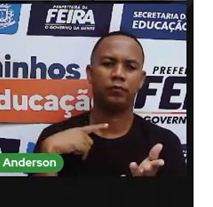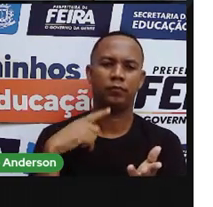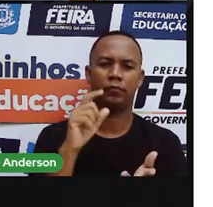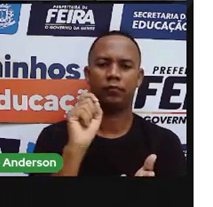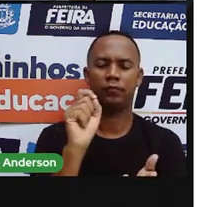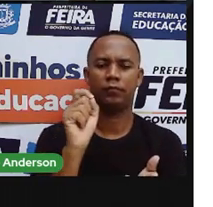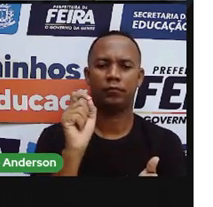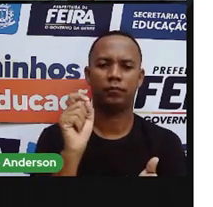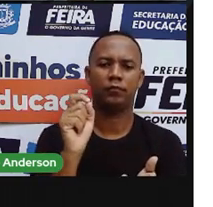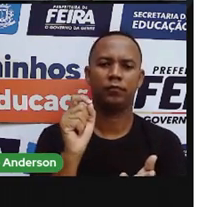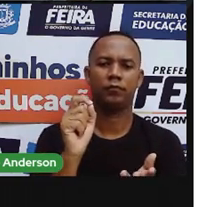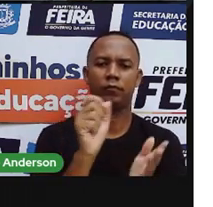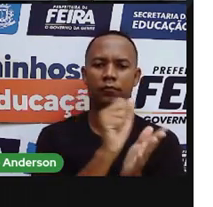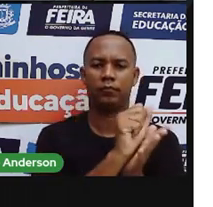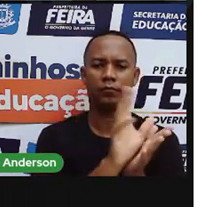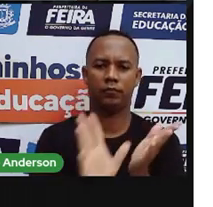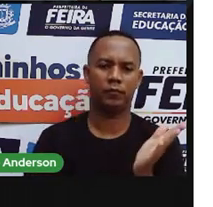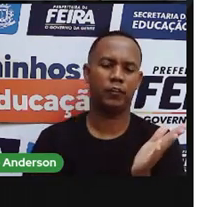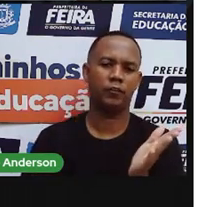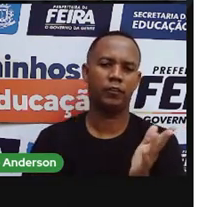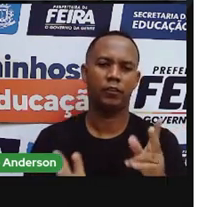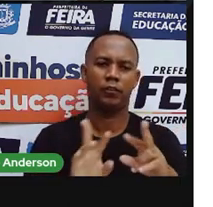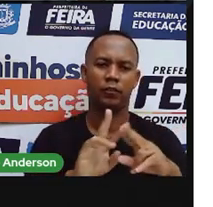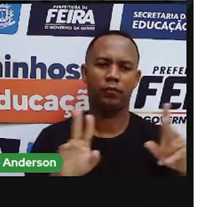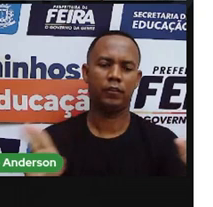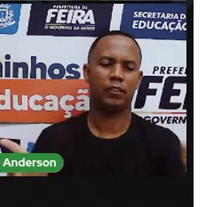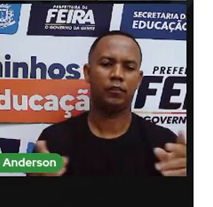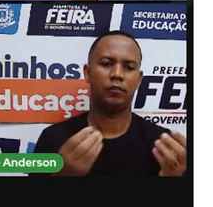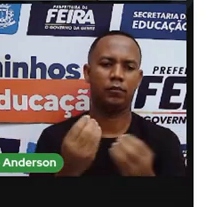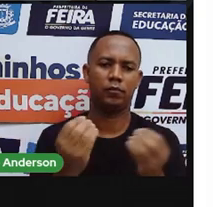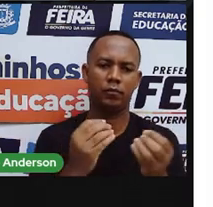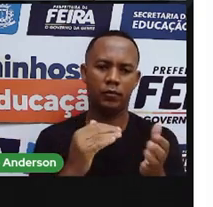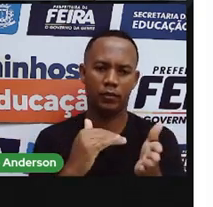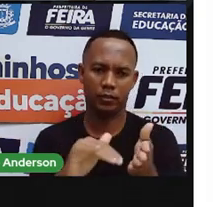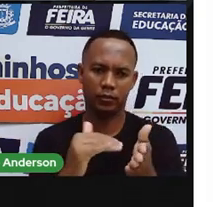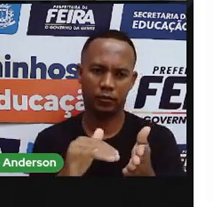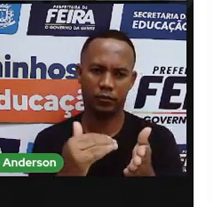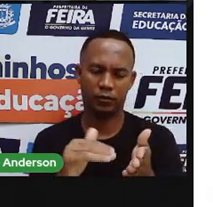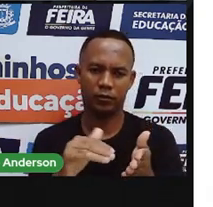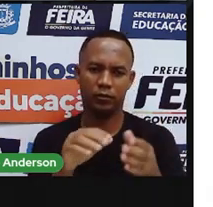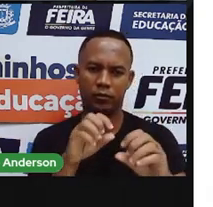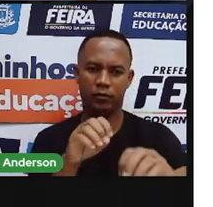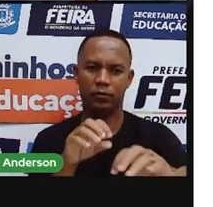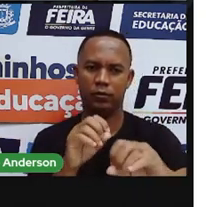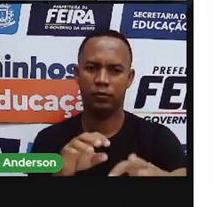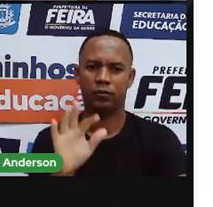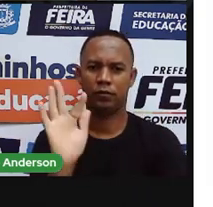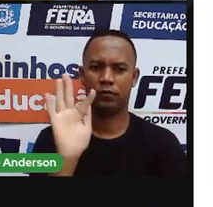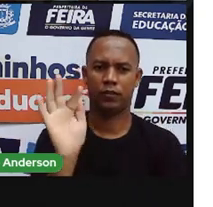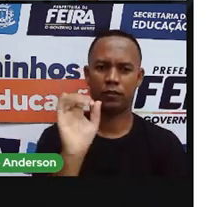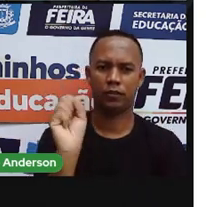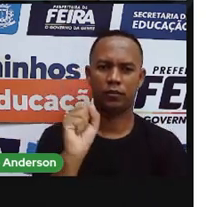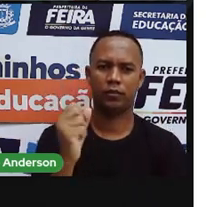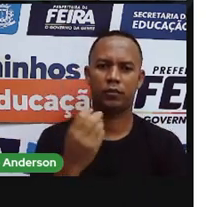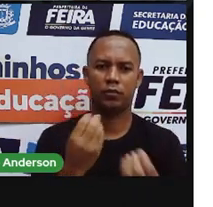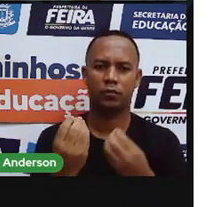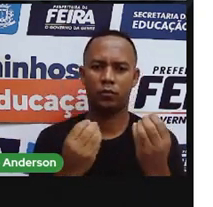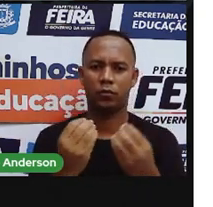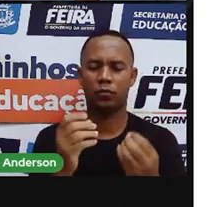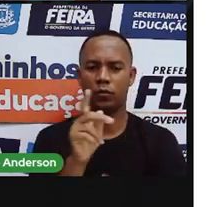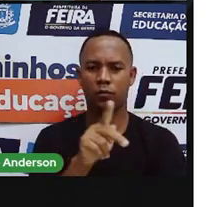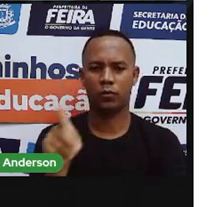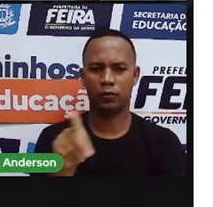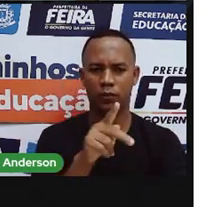que a prova faz questão de salientar para vocês, que é uma orientação da Secretaria de Educação de Feira de Santana, tá? E que o professor